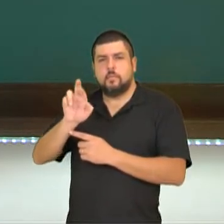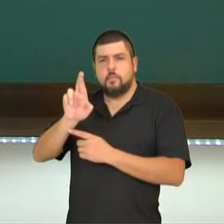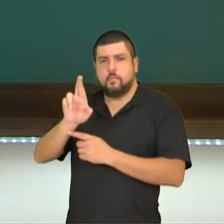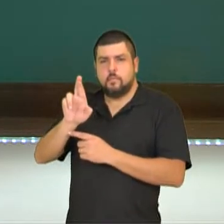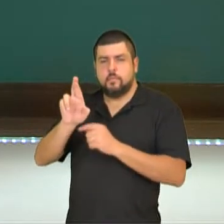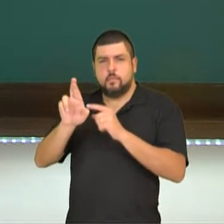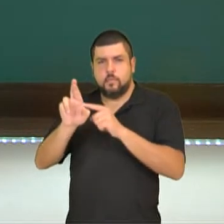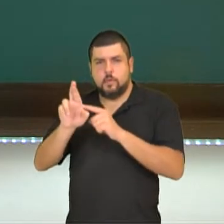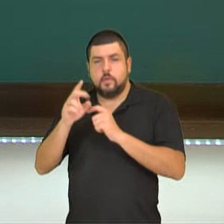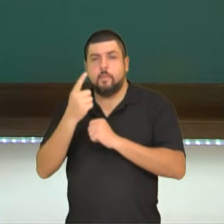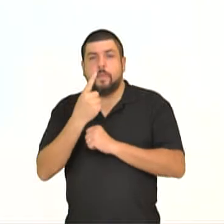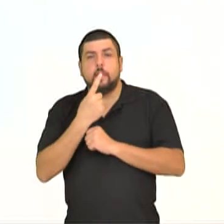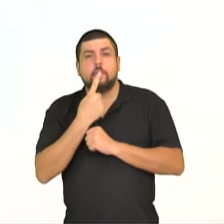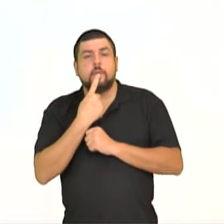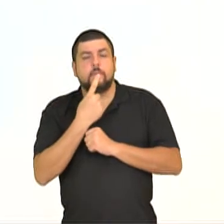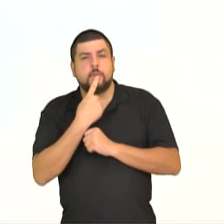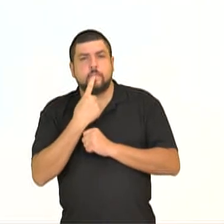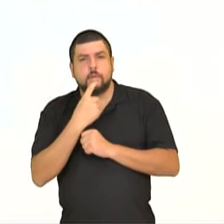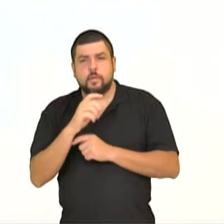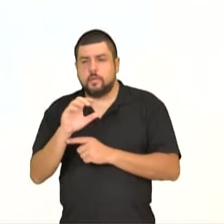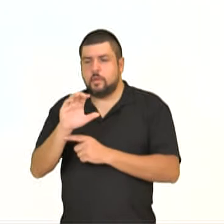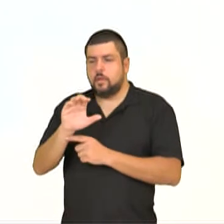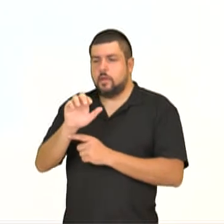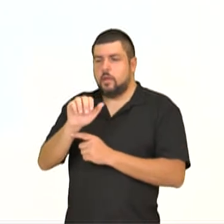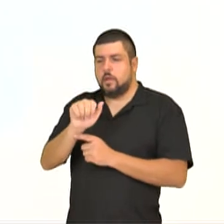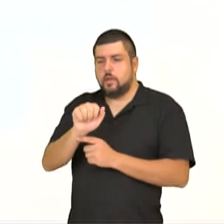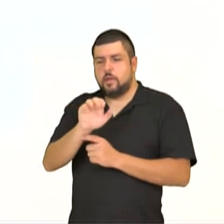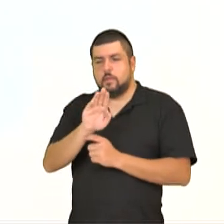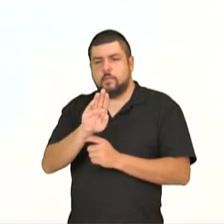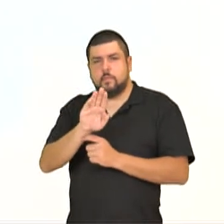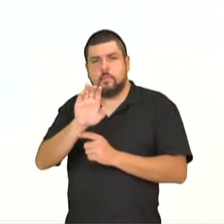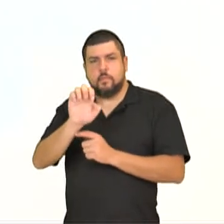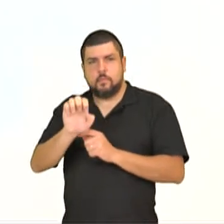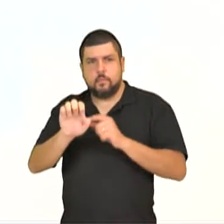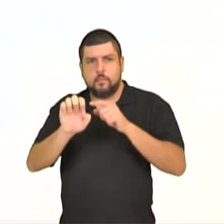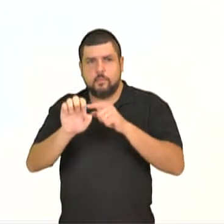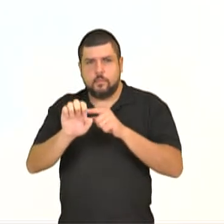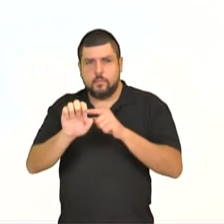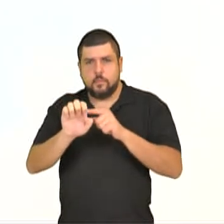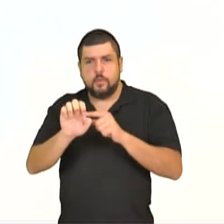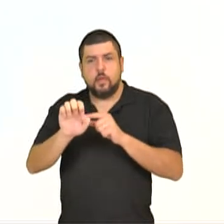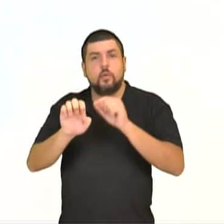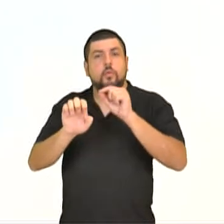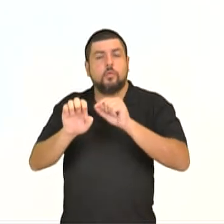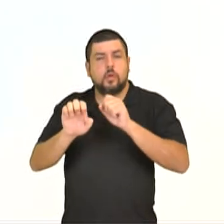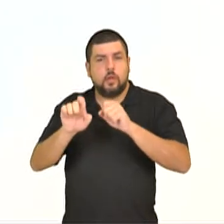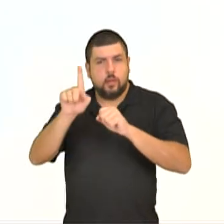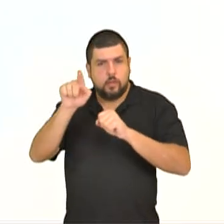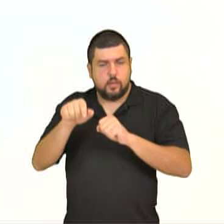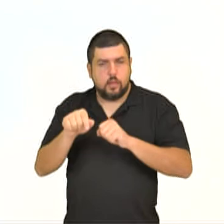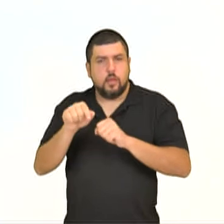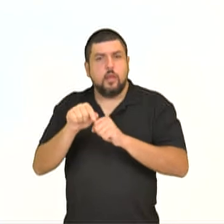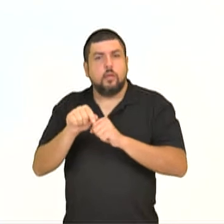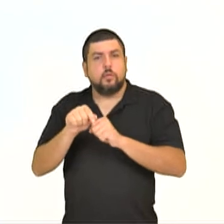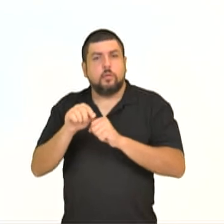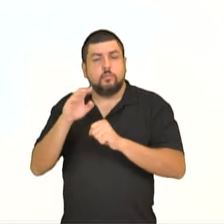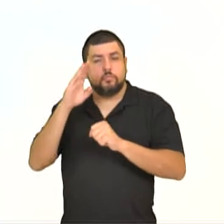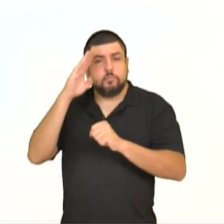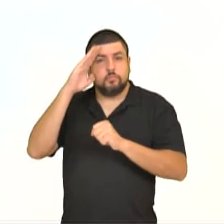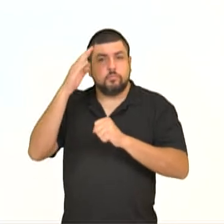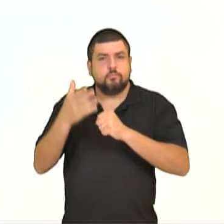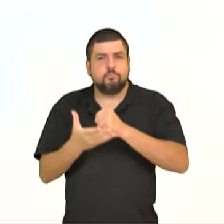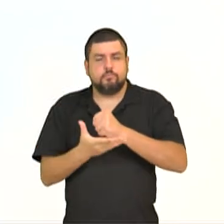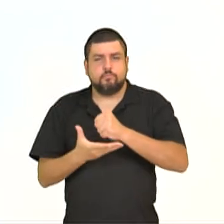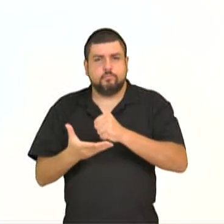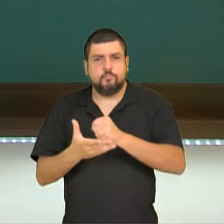Em rojo, em vermelho tá lá, cabe. Esse cabe é a raiz. No condicional